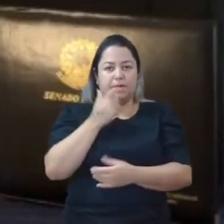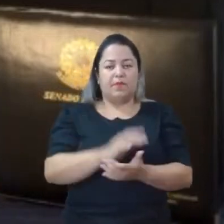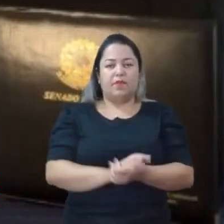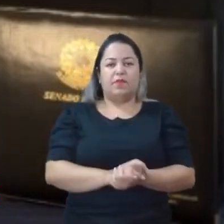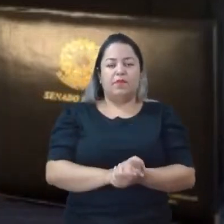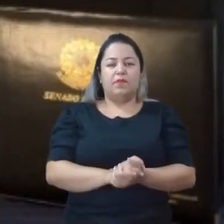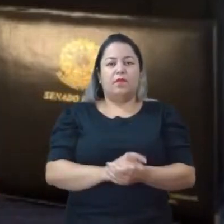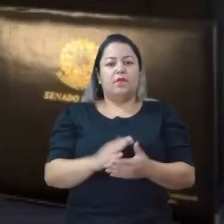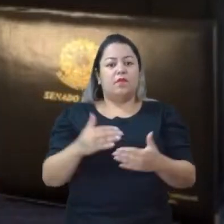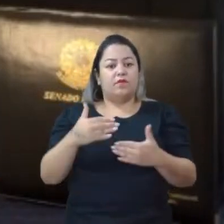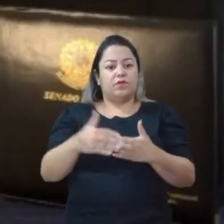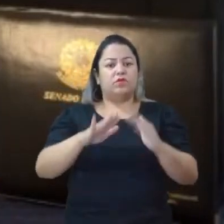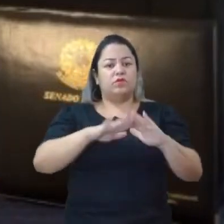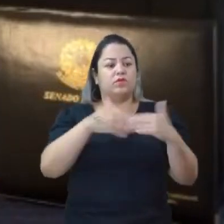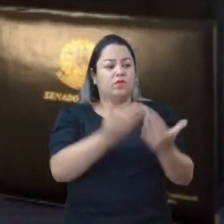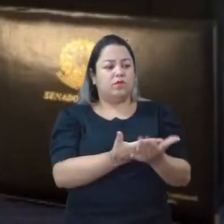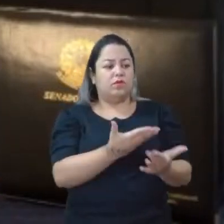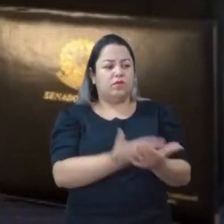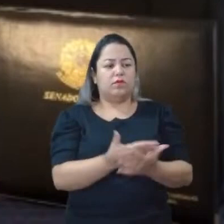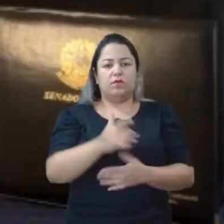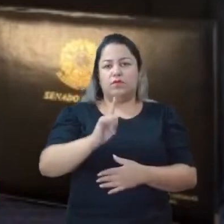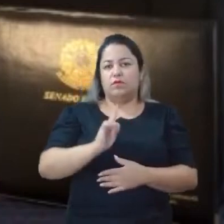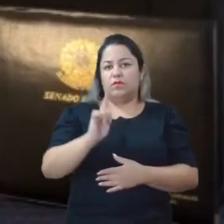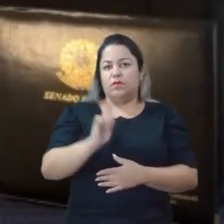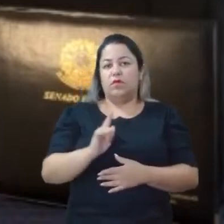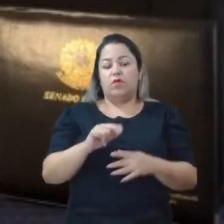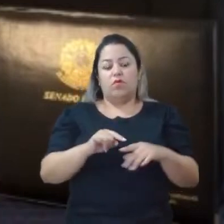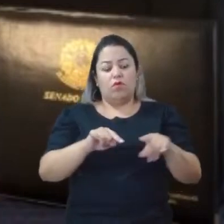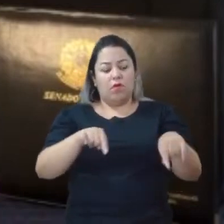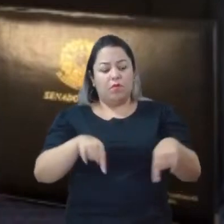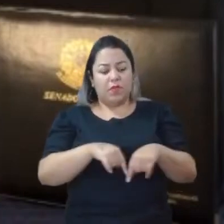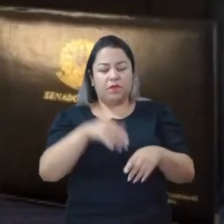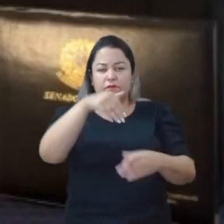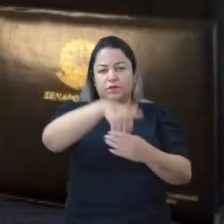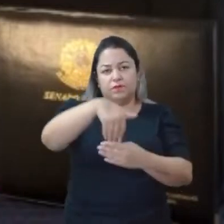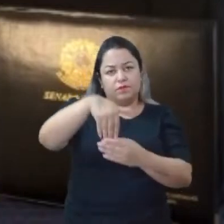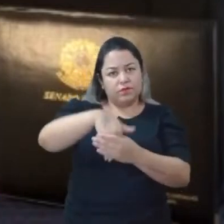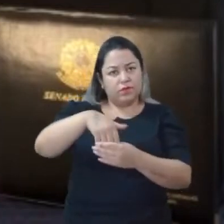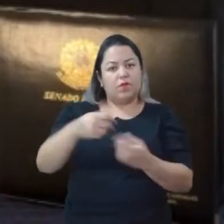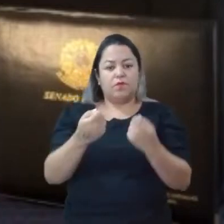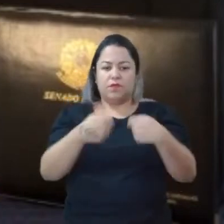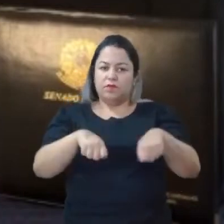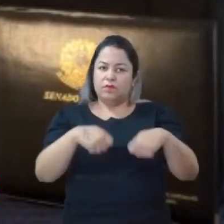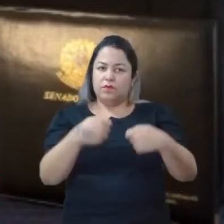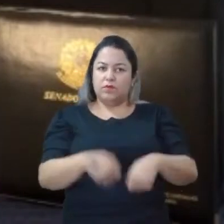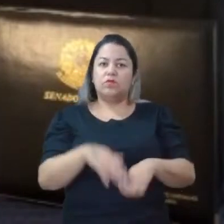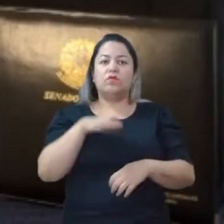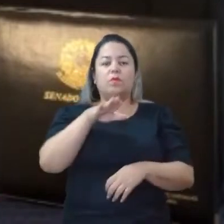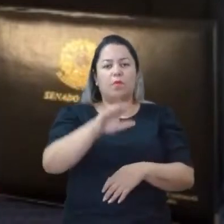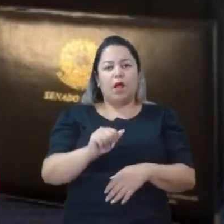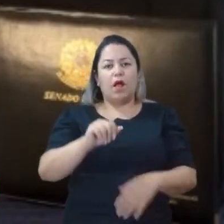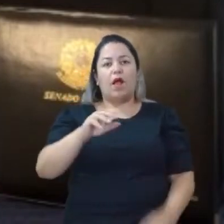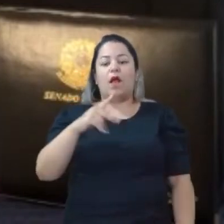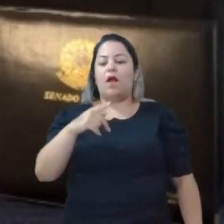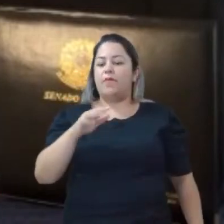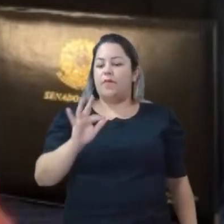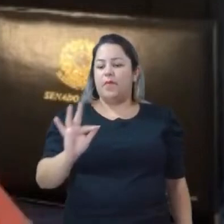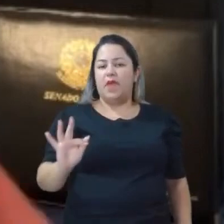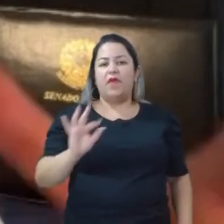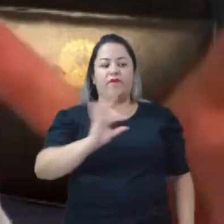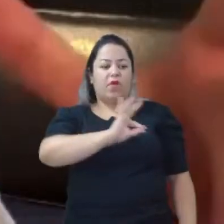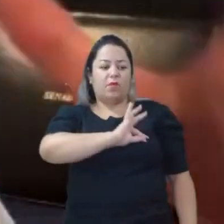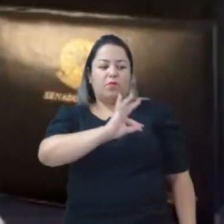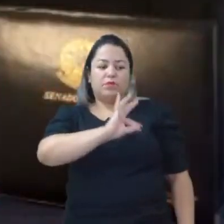na frente de escolas onde tinham sessões eleitorais. Foi preciso a gente chamar a Polícia Federal para